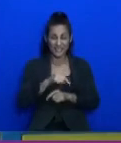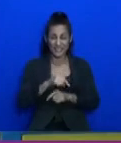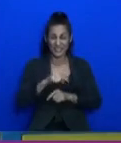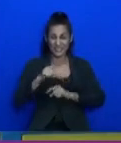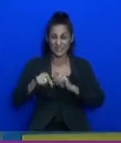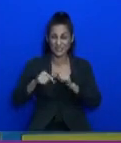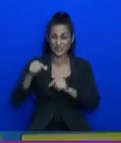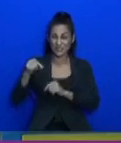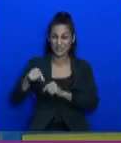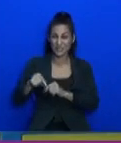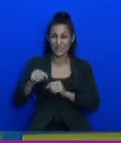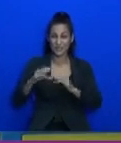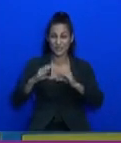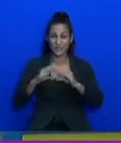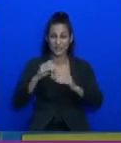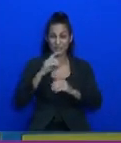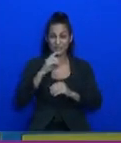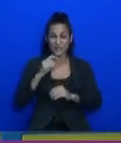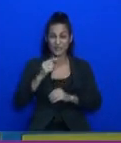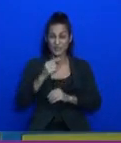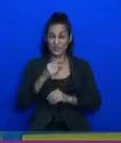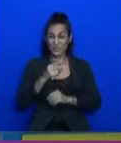Bola verde, número 13.